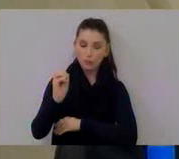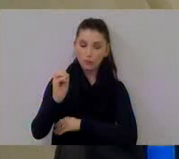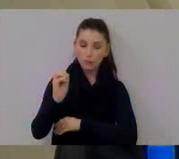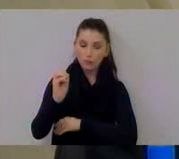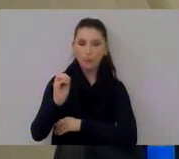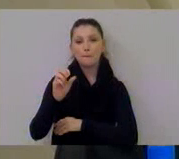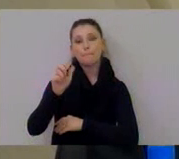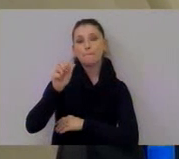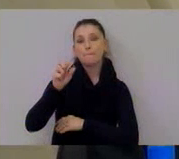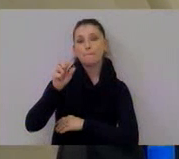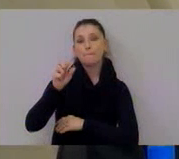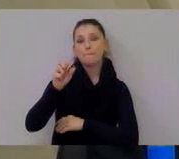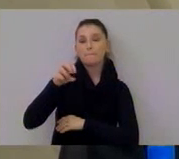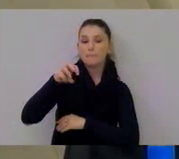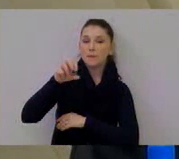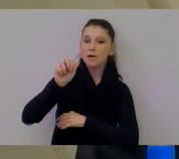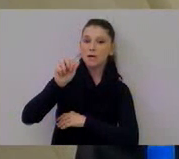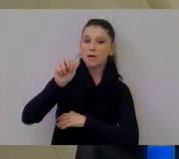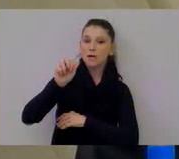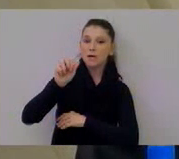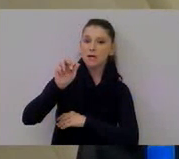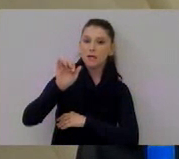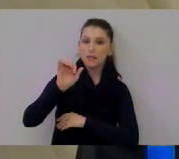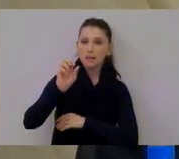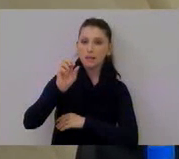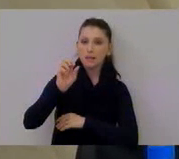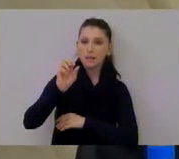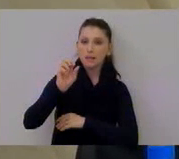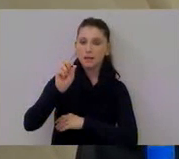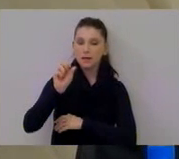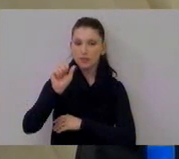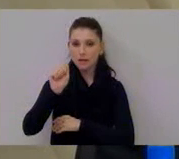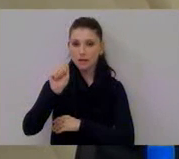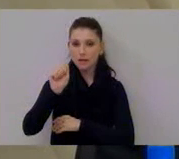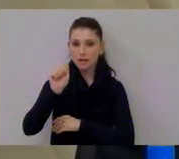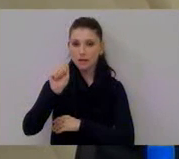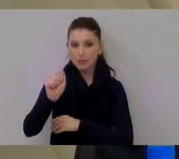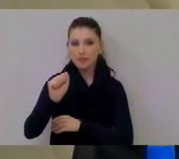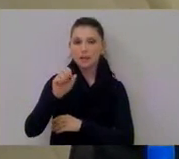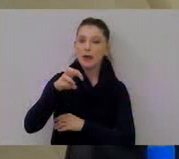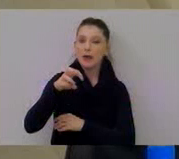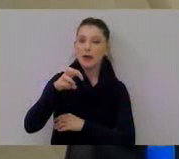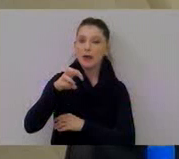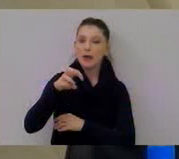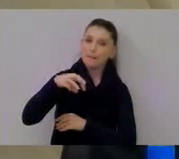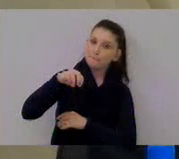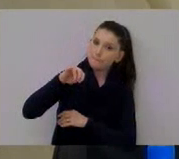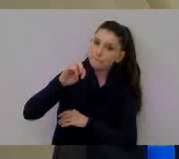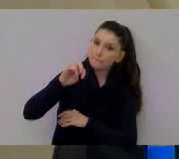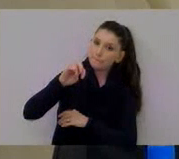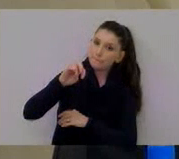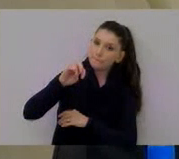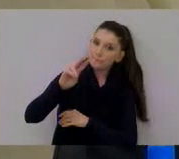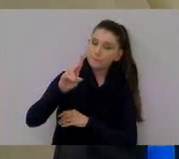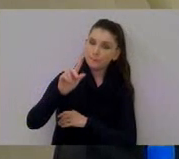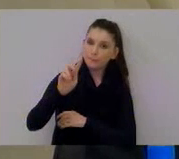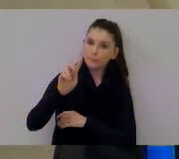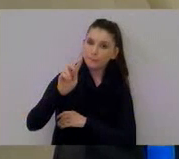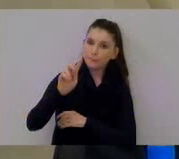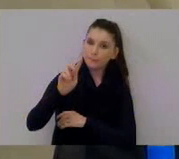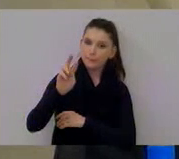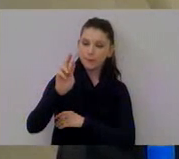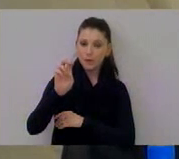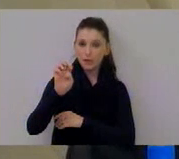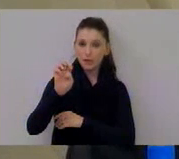Estela Zanetti Altoff, rua Miguel Antônio Miguel e rua